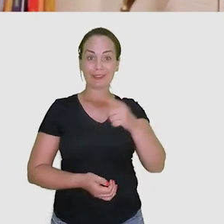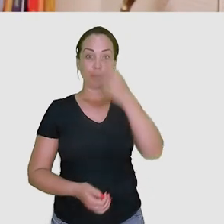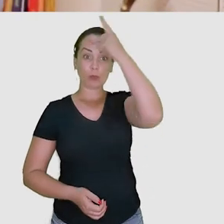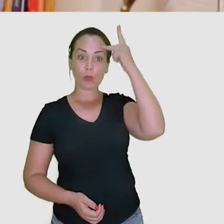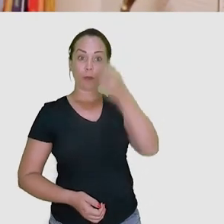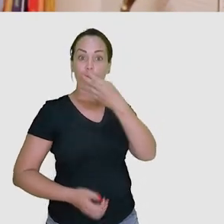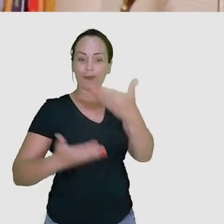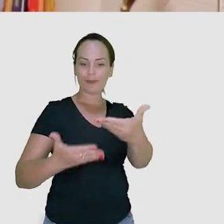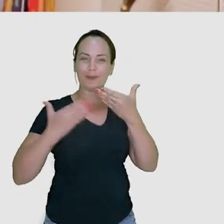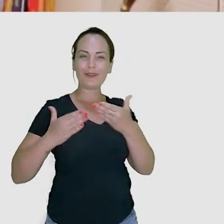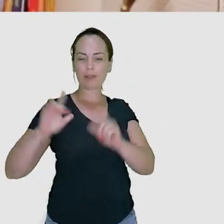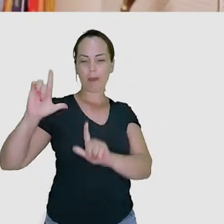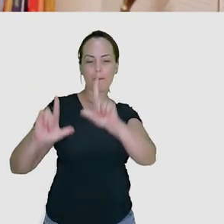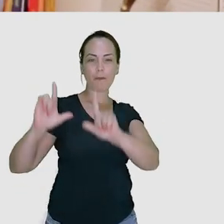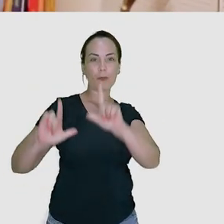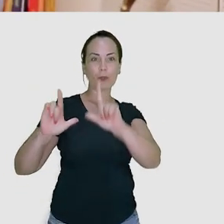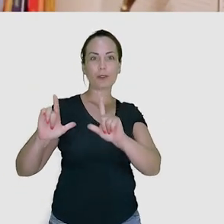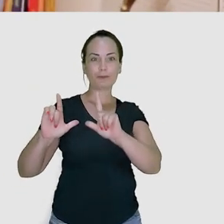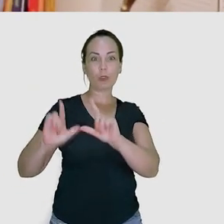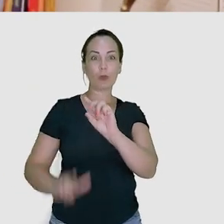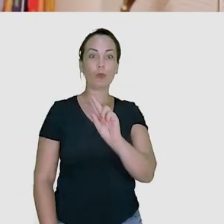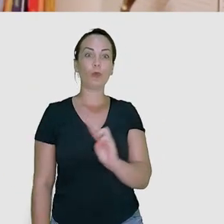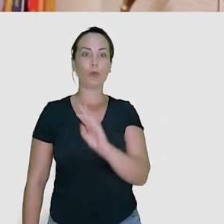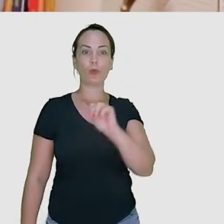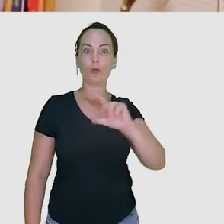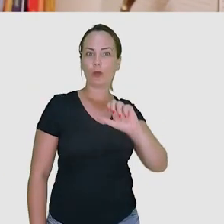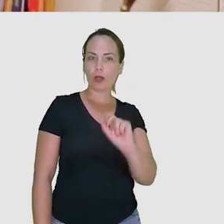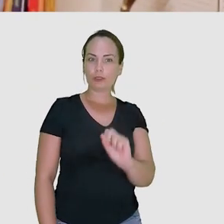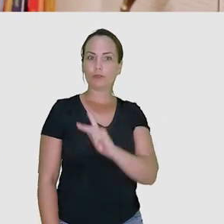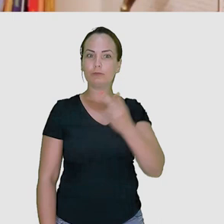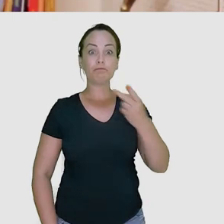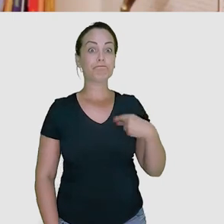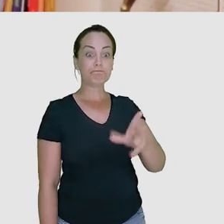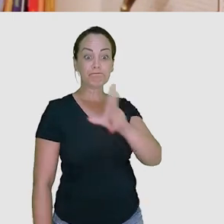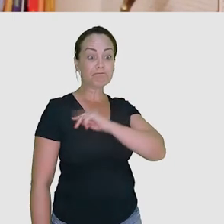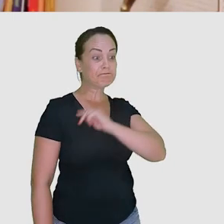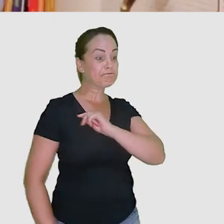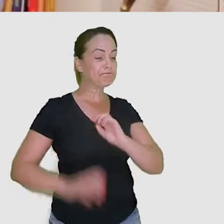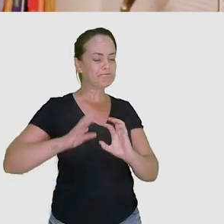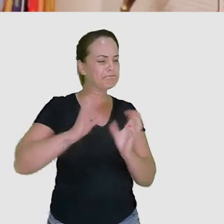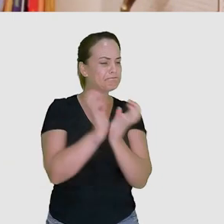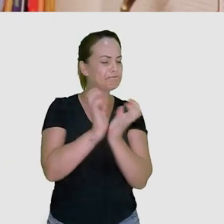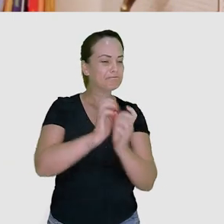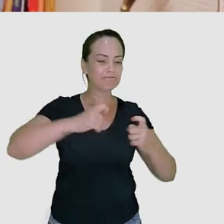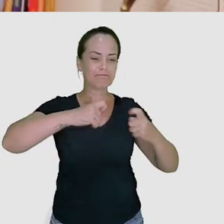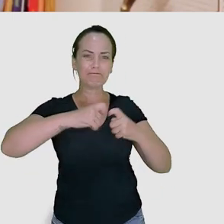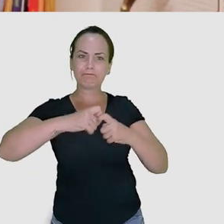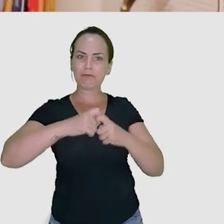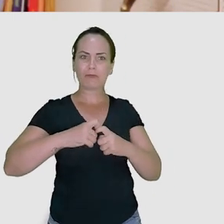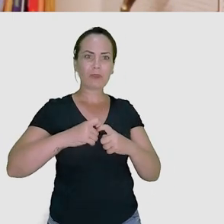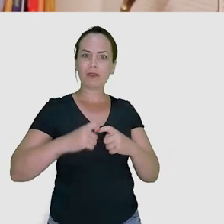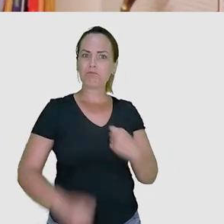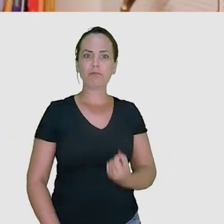E aí, pessoal, bem-vindos ao programa Wash. Nossa, Will, o pessoal do Bola é incrível, né? Eles sempre trazem histórias sensacionais